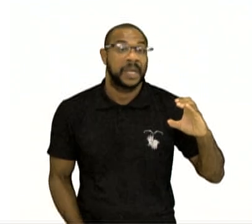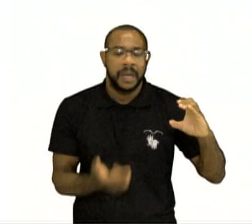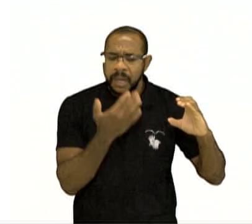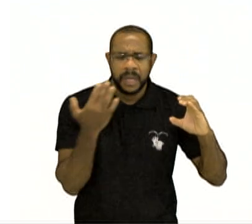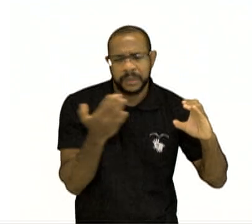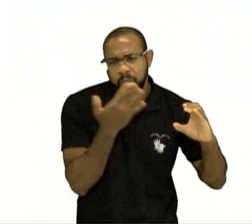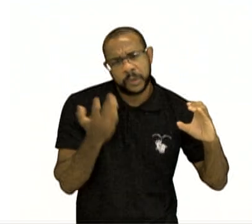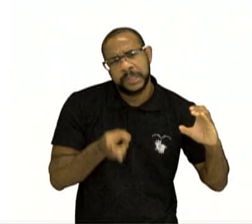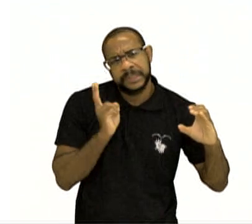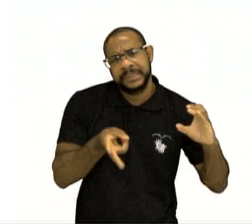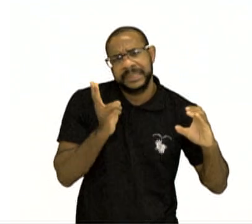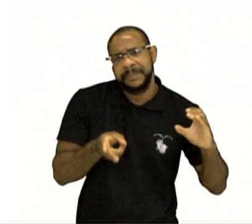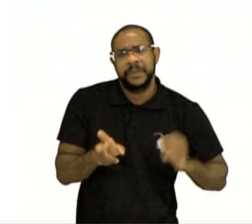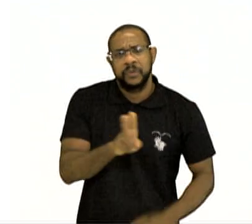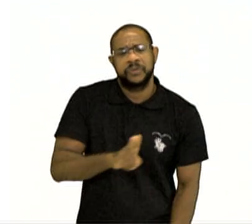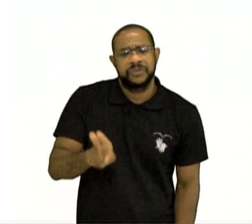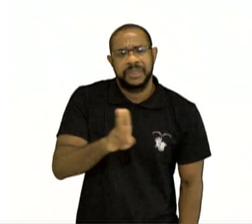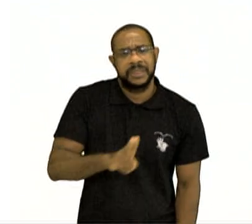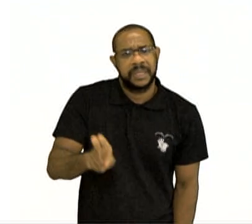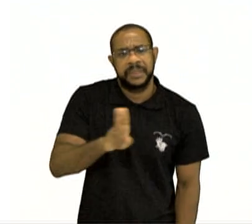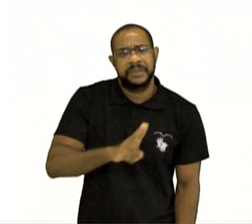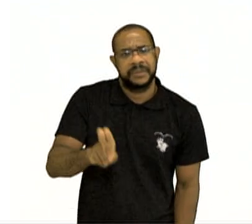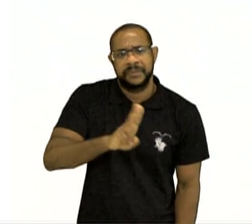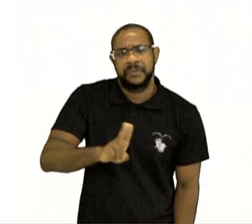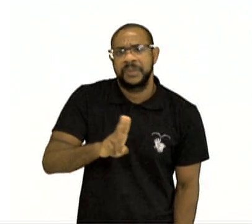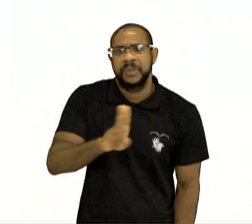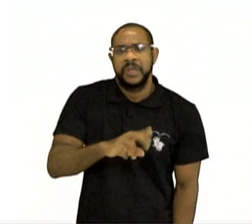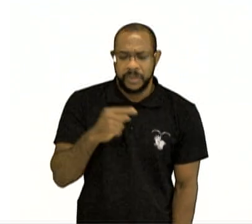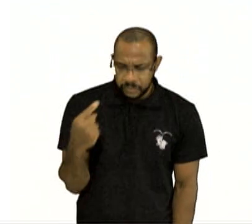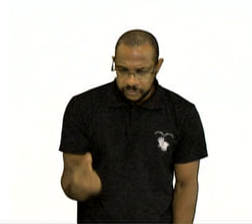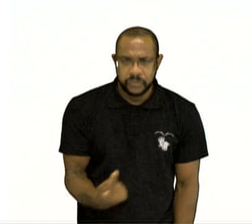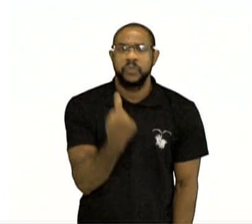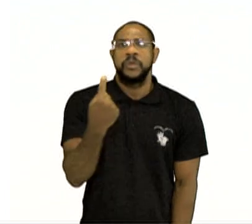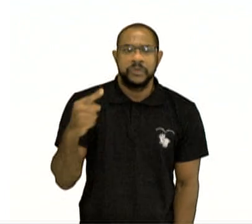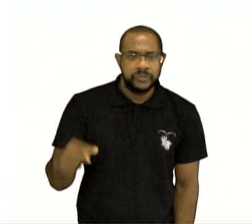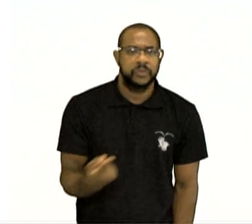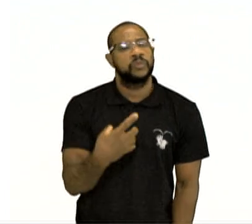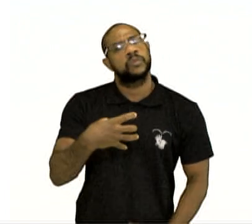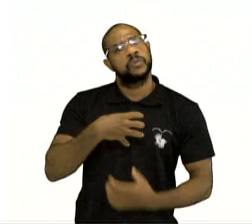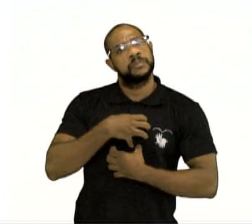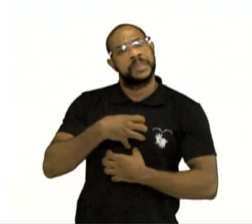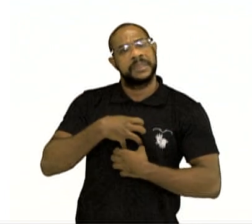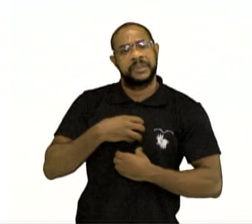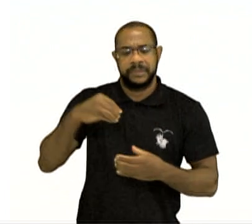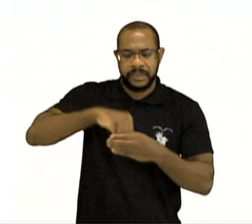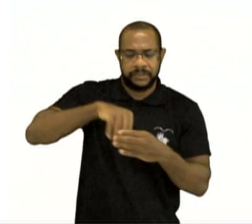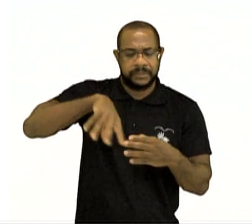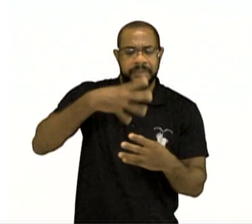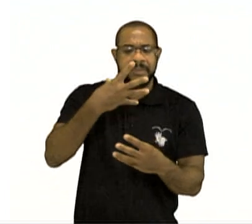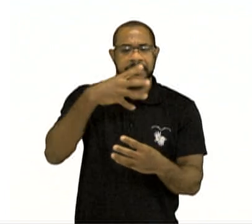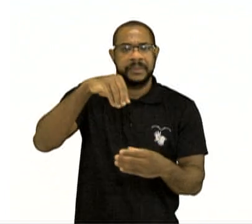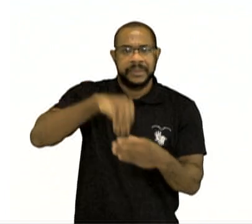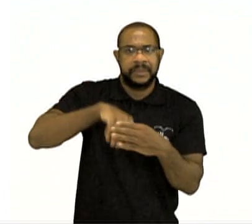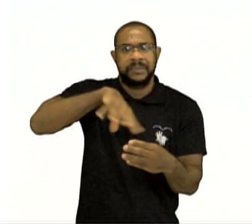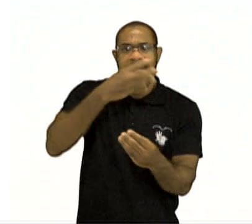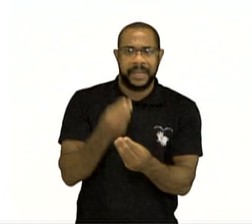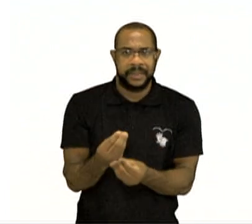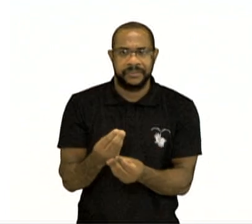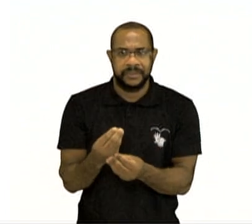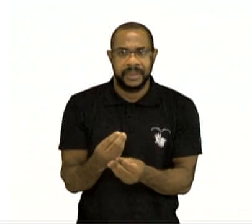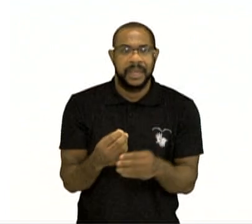cores sempre foram utilizadas de um único jeito na pintura. A, B ou C? O que você acha?